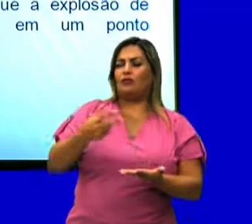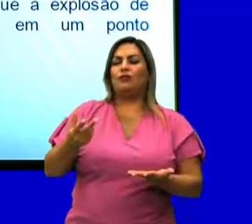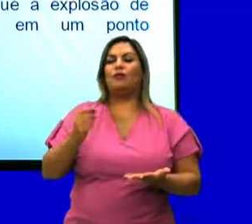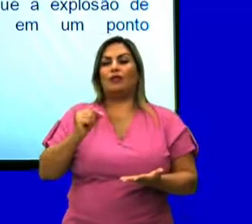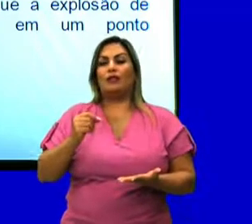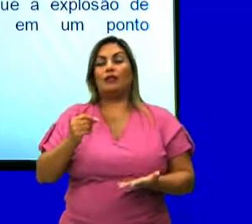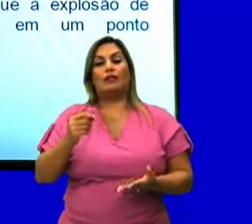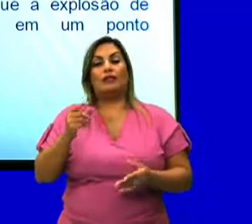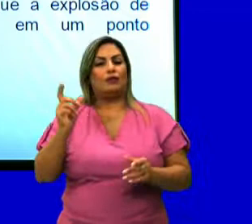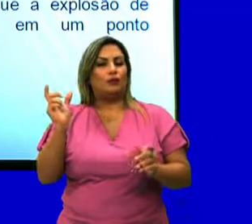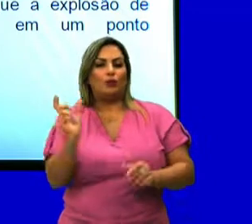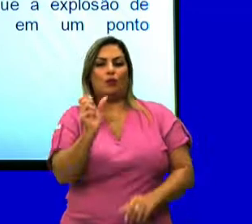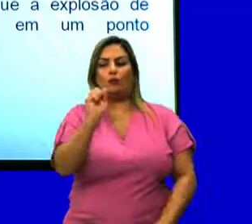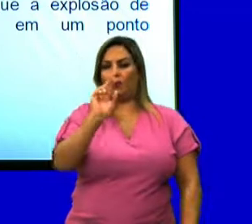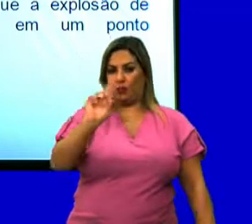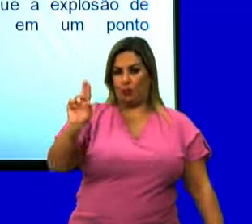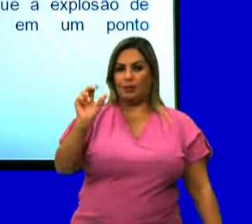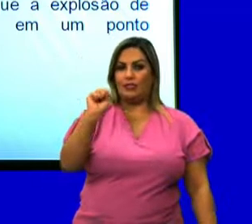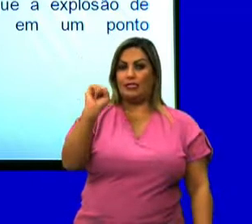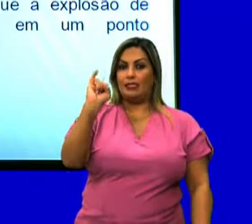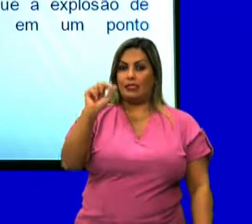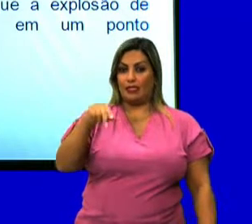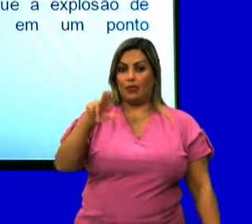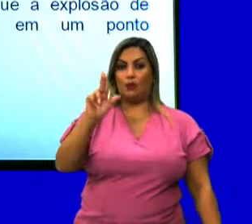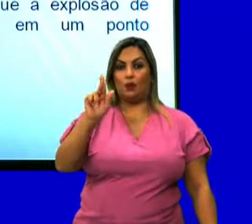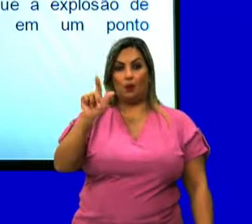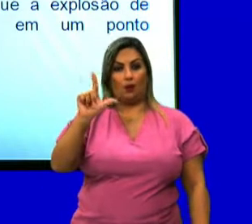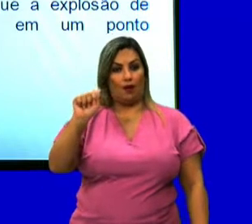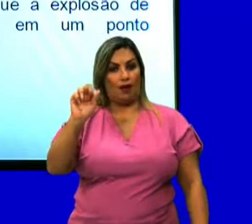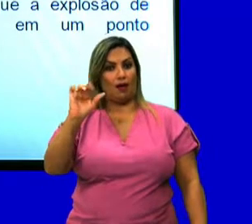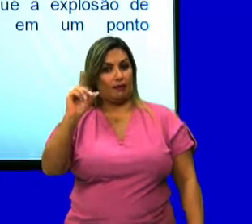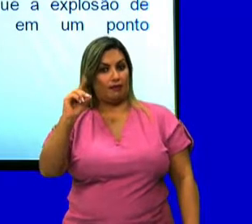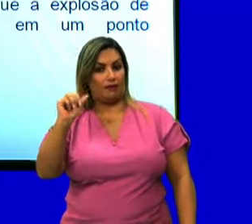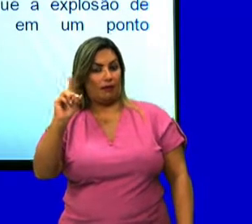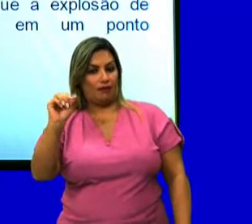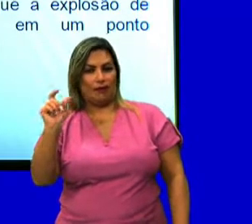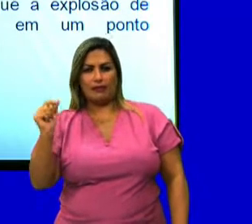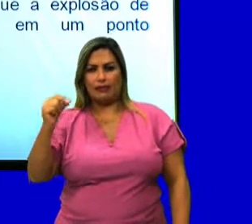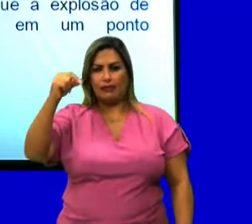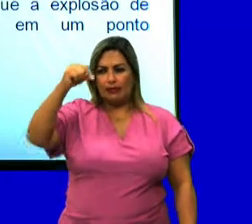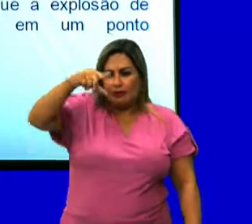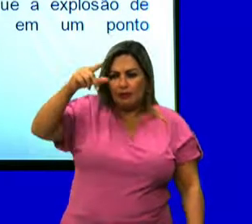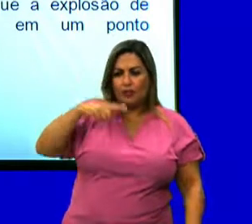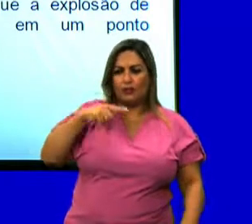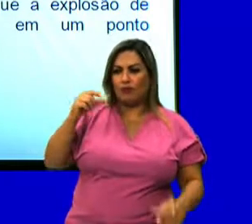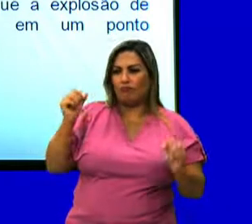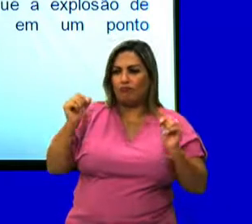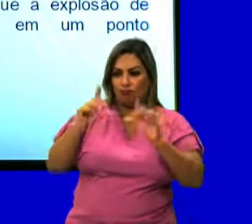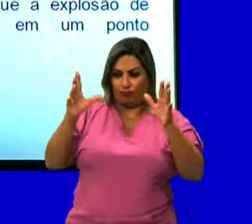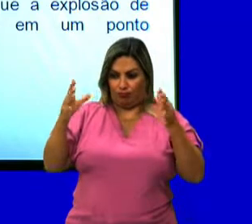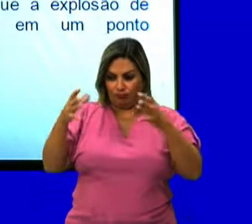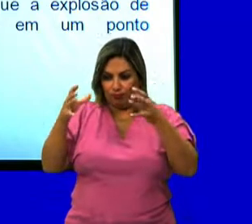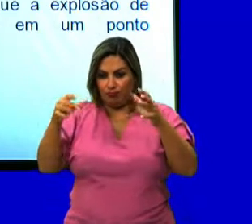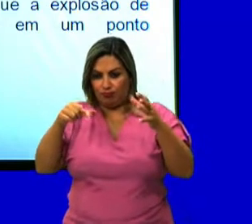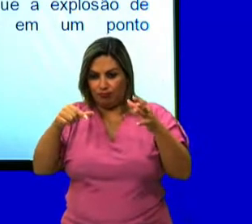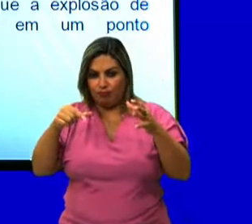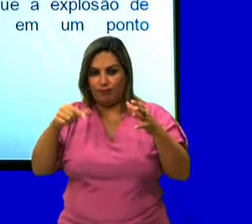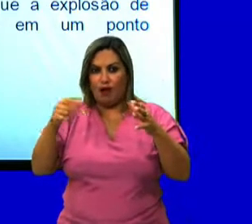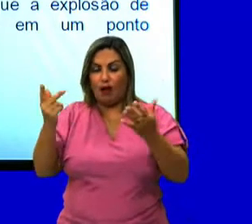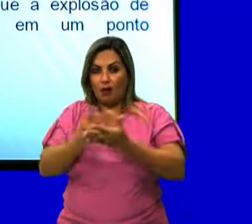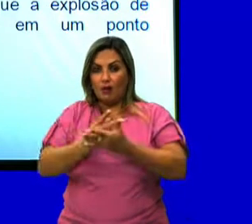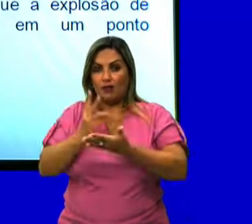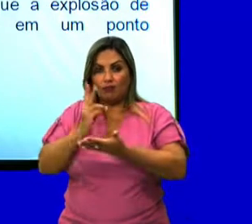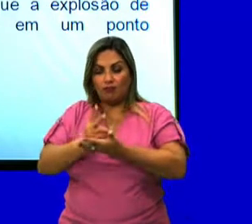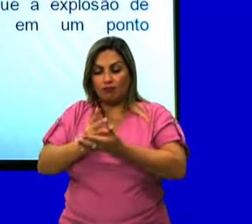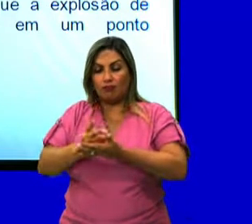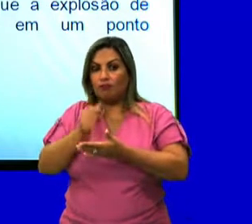singularidade. Essa semente cósmica permanecia em estado latente e, sem que